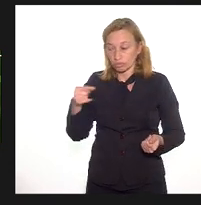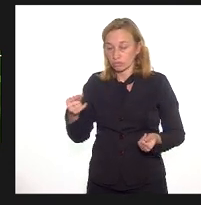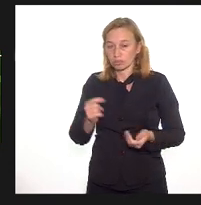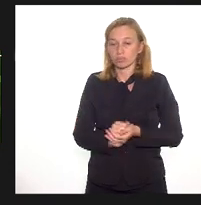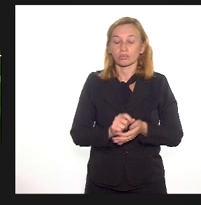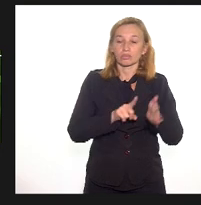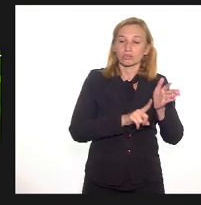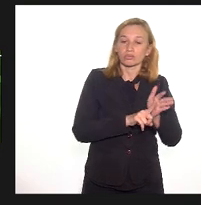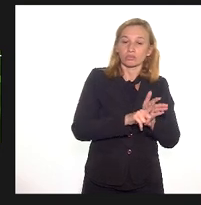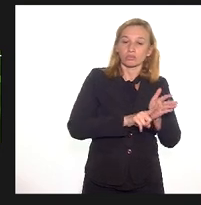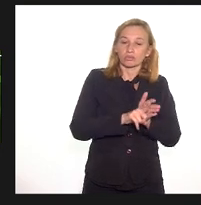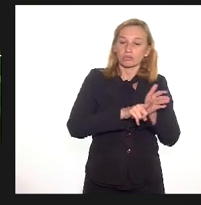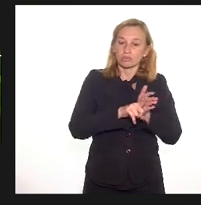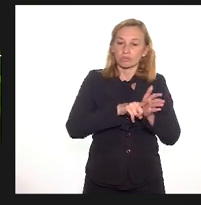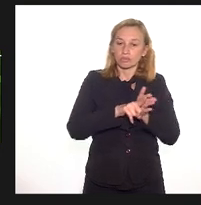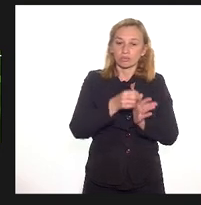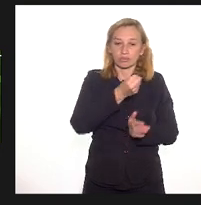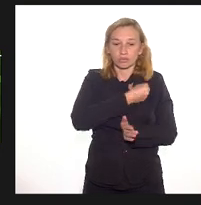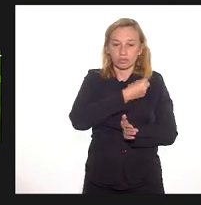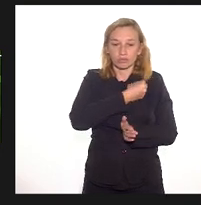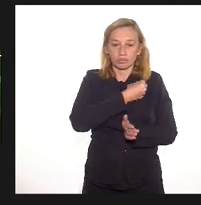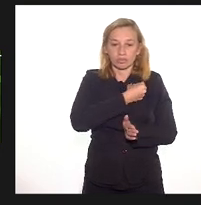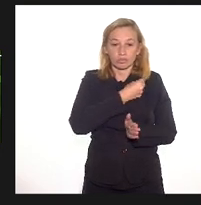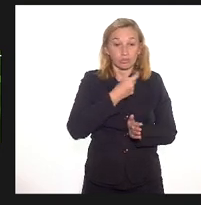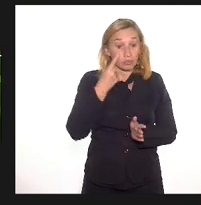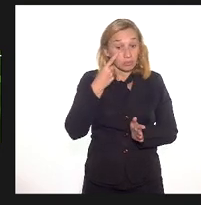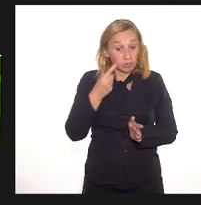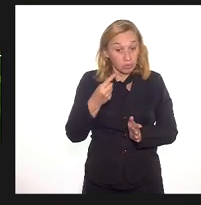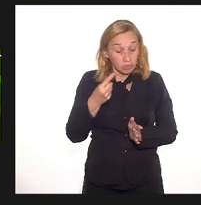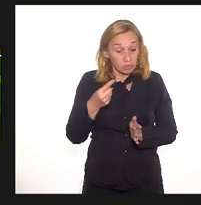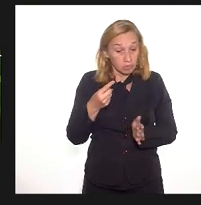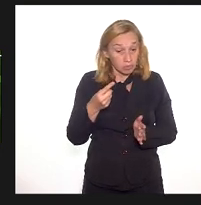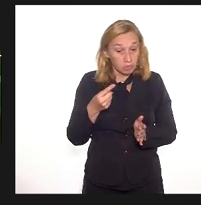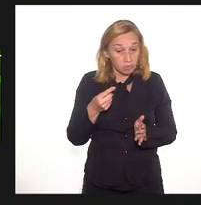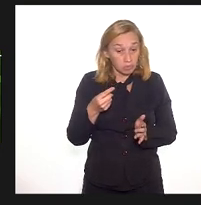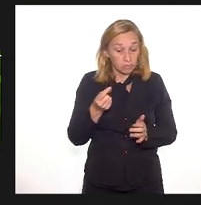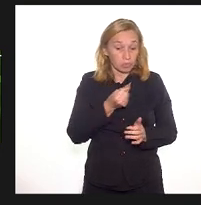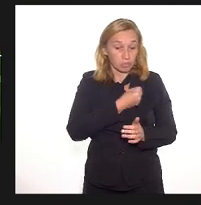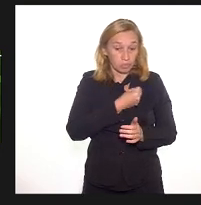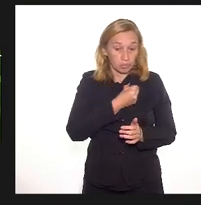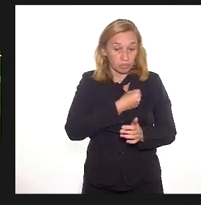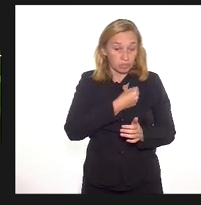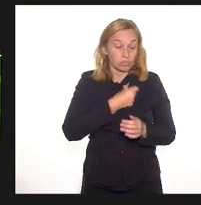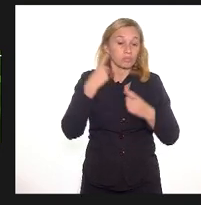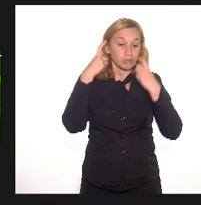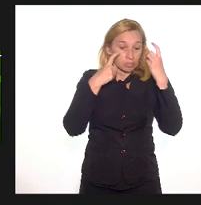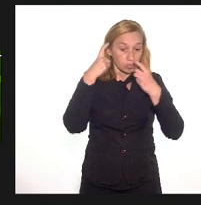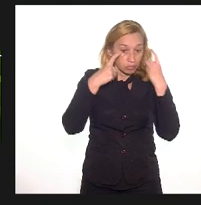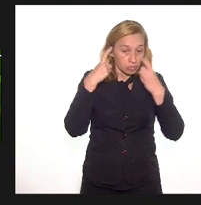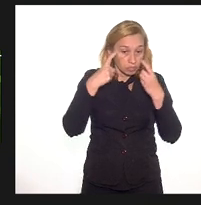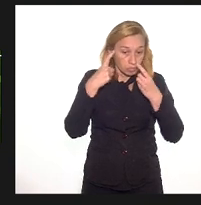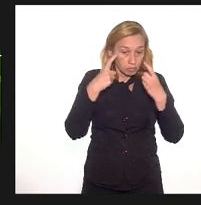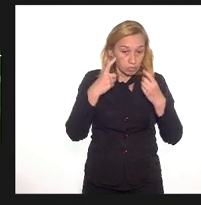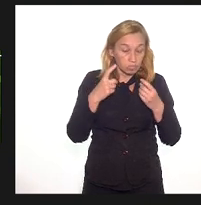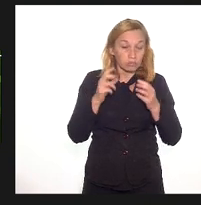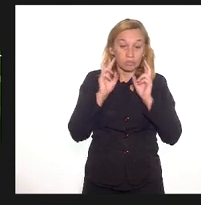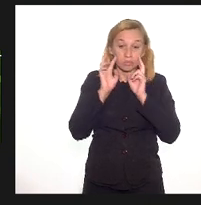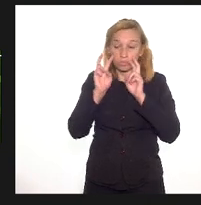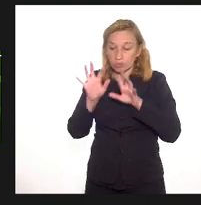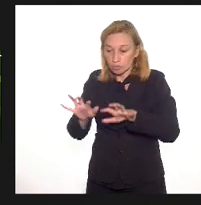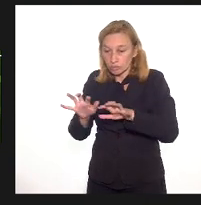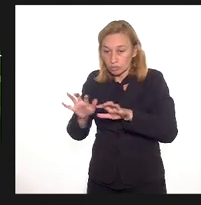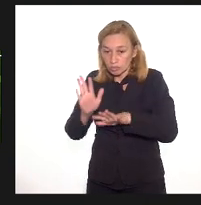Cefaz analisa os dados, então, identifica aqueles dados que são preocupantes ou que demandam uma atenção